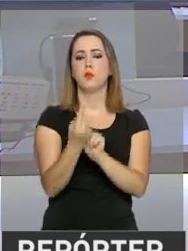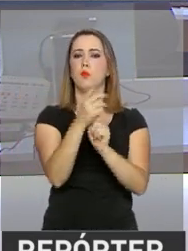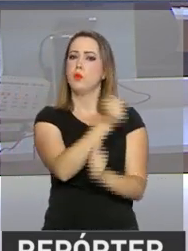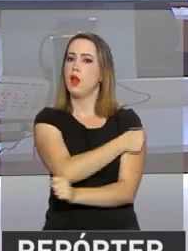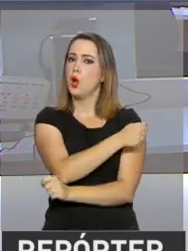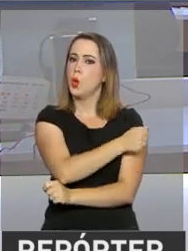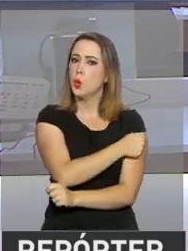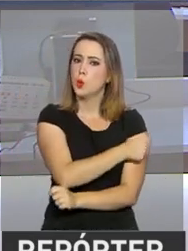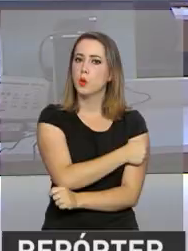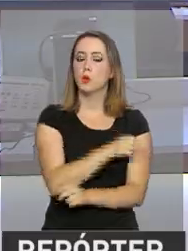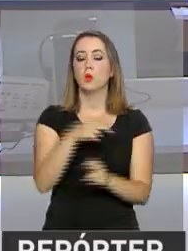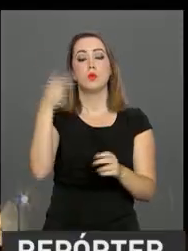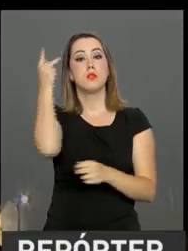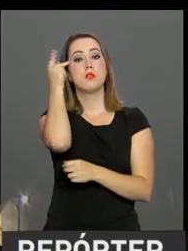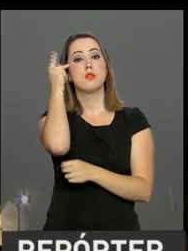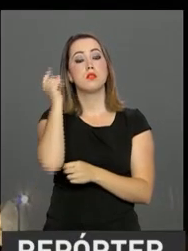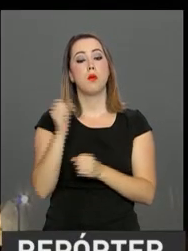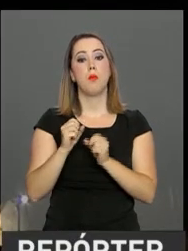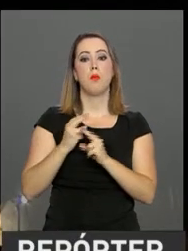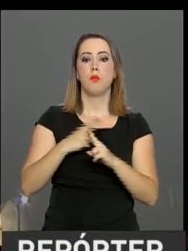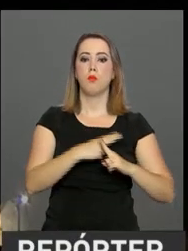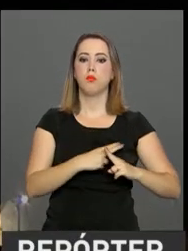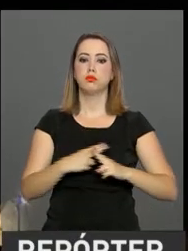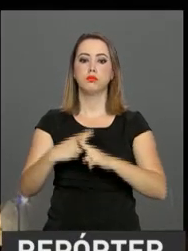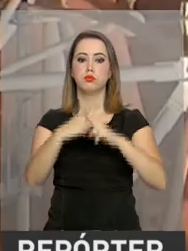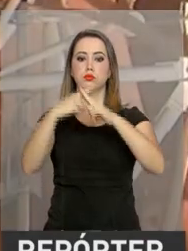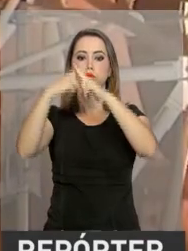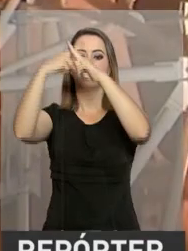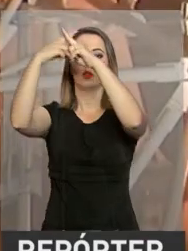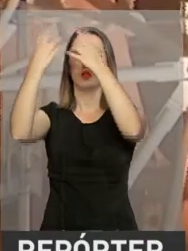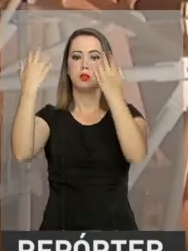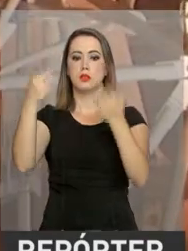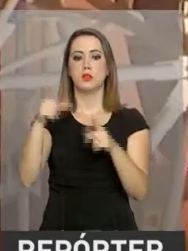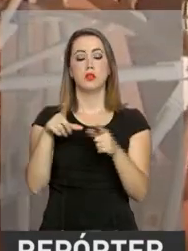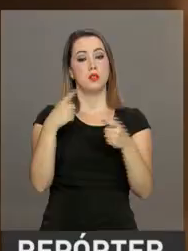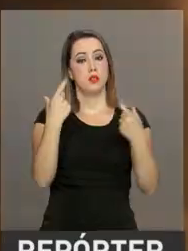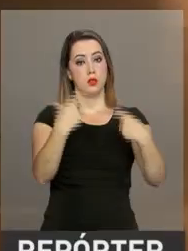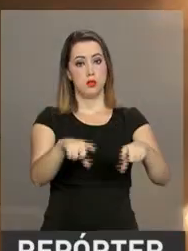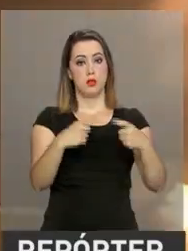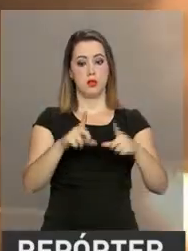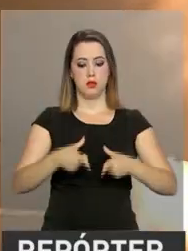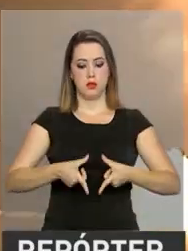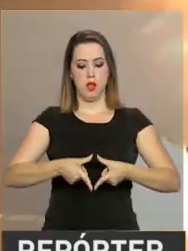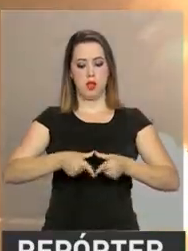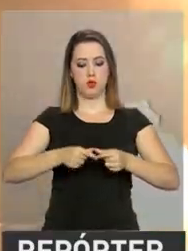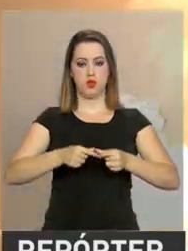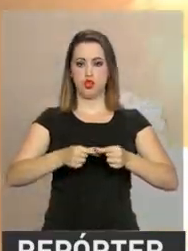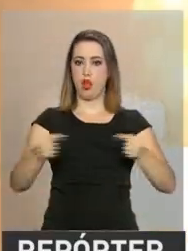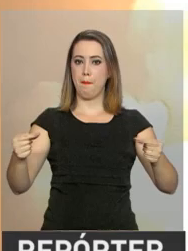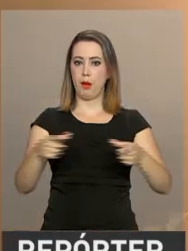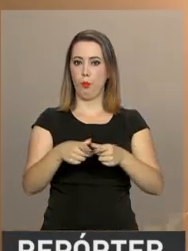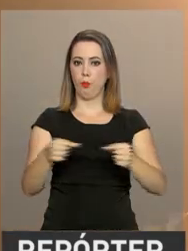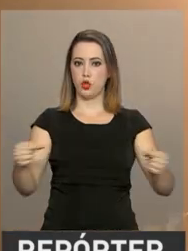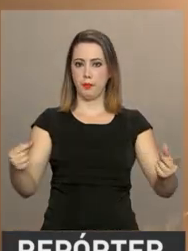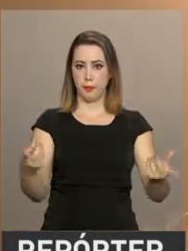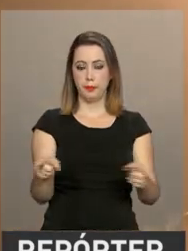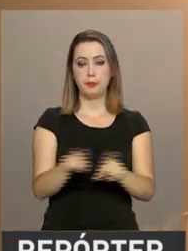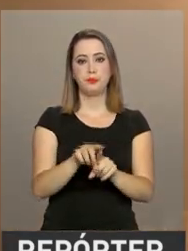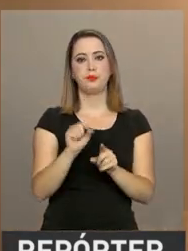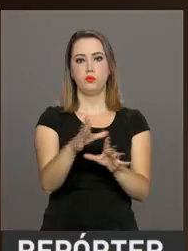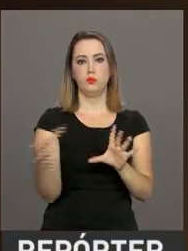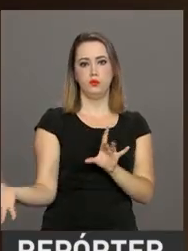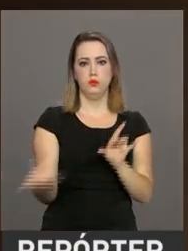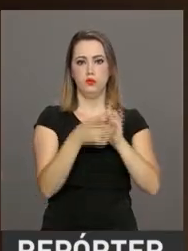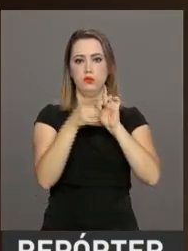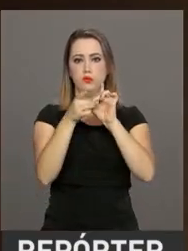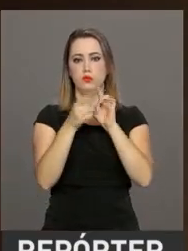lançado no fim da manhã horário de Brasília de um centro espacial do Japão o projeto foi desenvolvido em parceria com o Instituto Nacional de